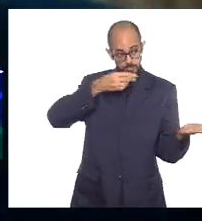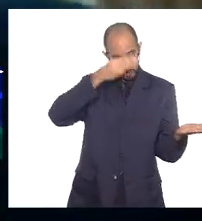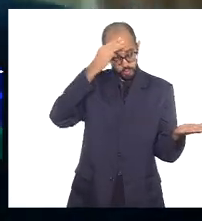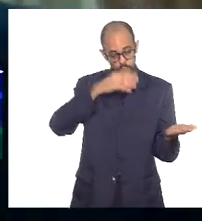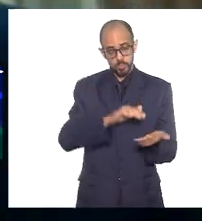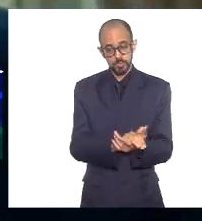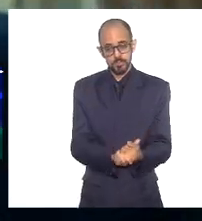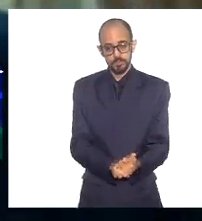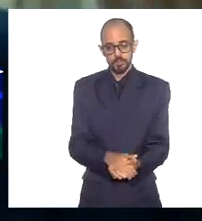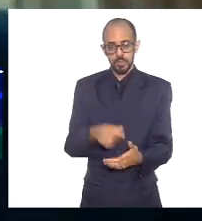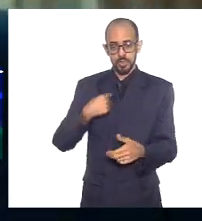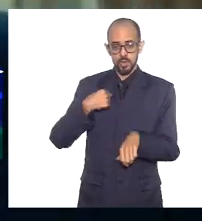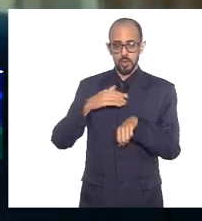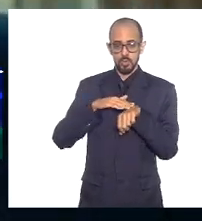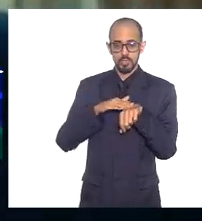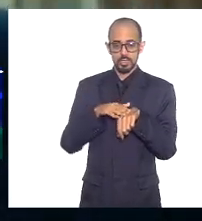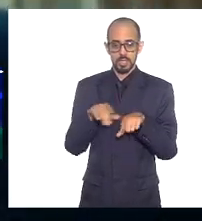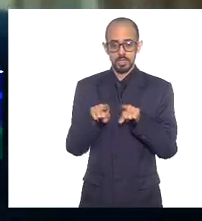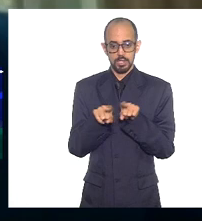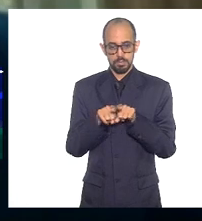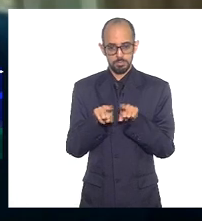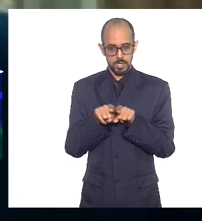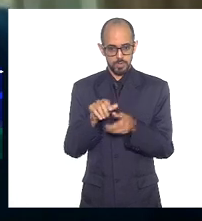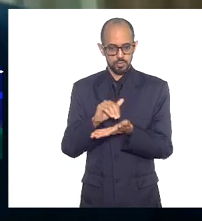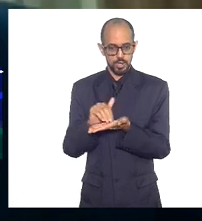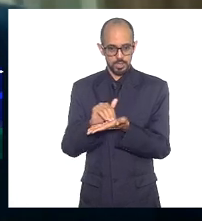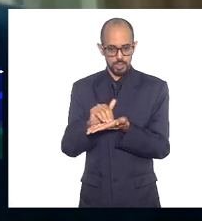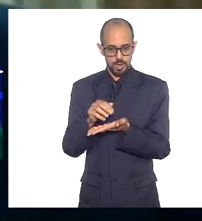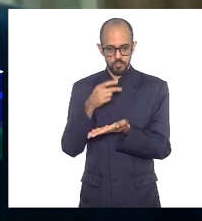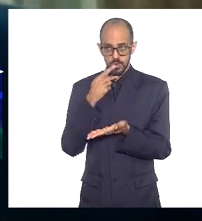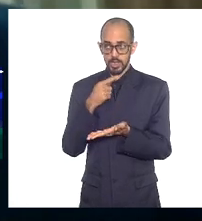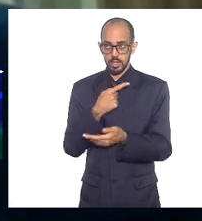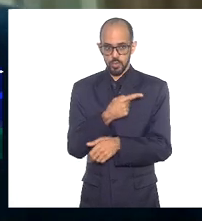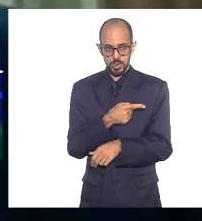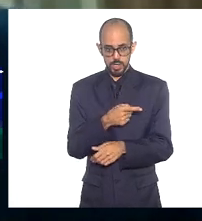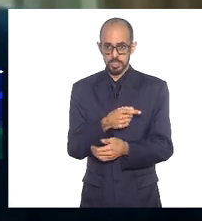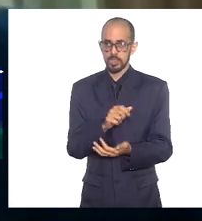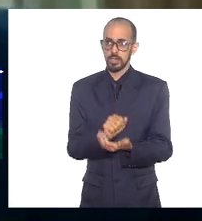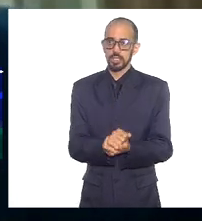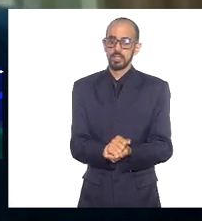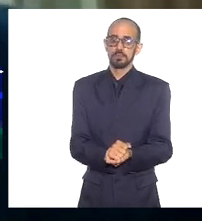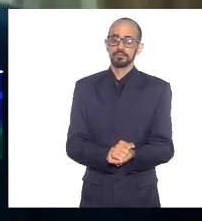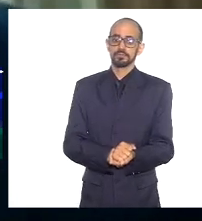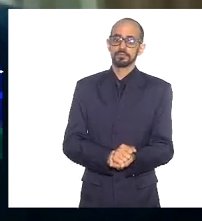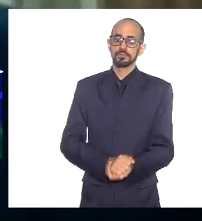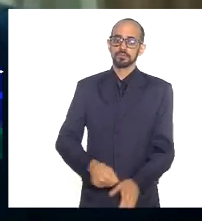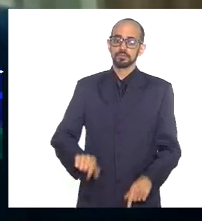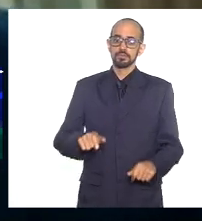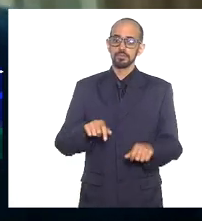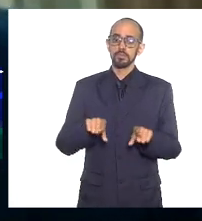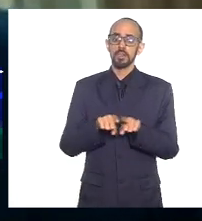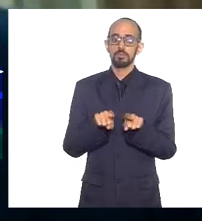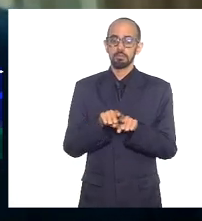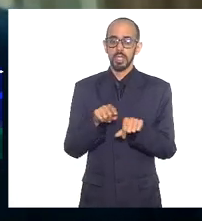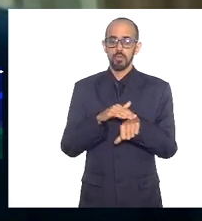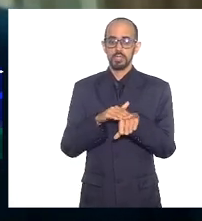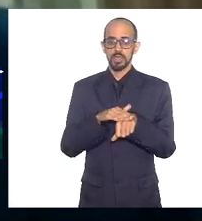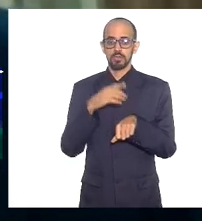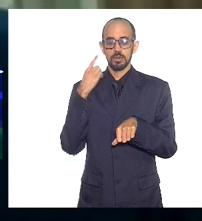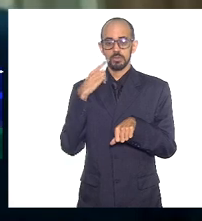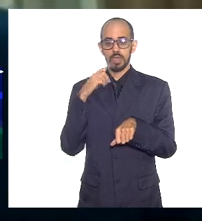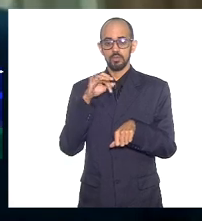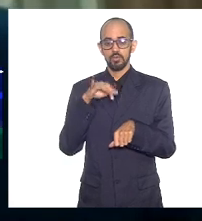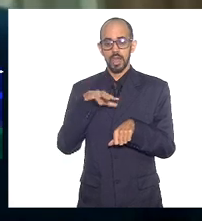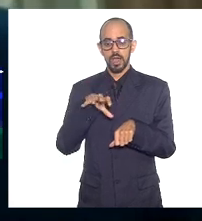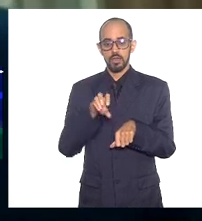de Vossa Excelência, eu conversei com o secretário também e também disse a ele, de que, da mesma maneira, eu havia conversado com o deputado Flávio Serafini e conversei também com o